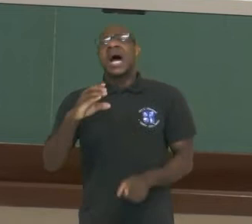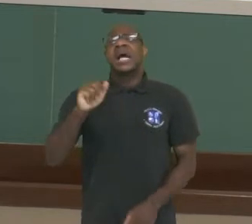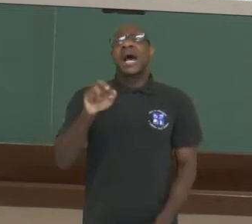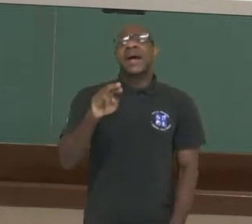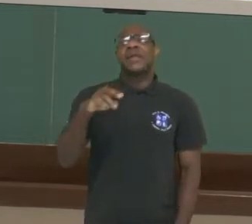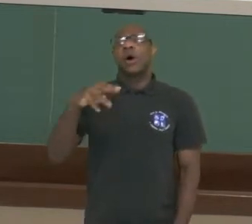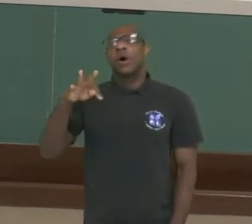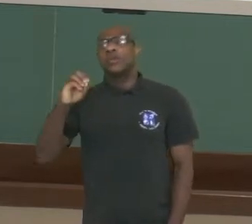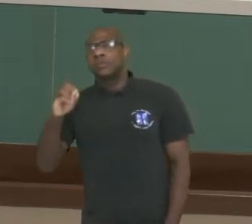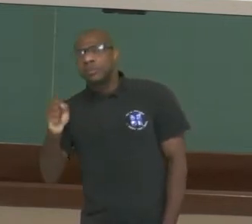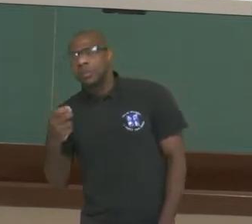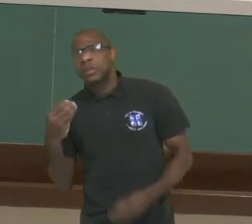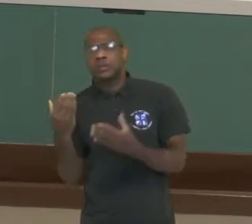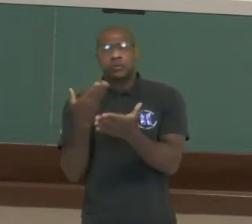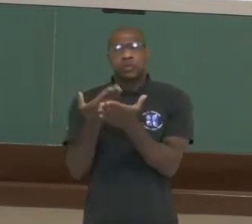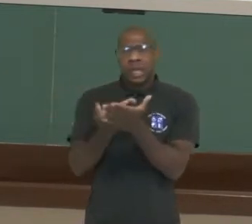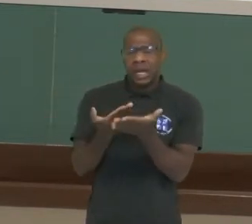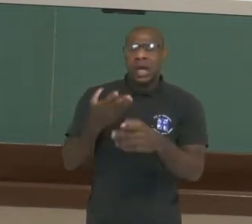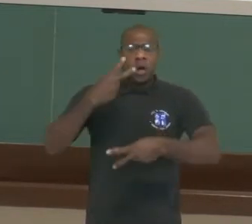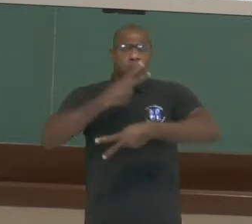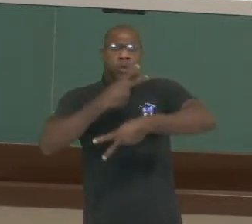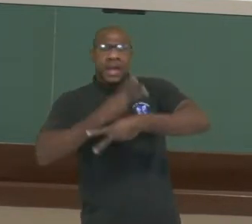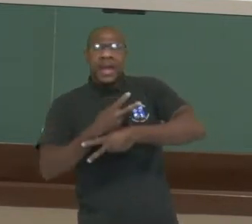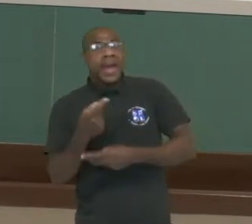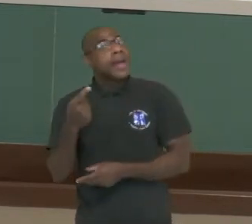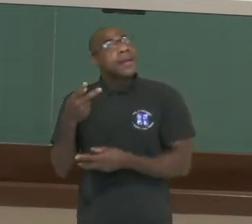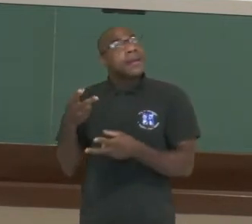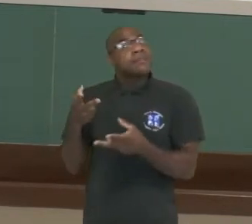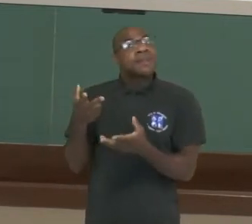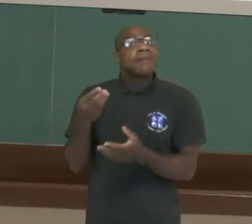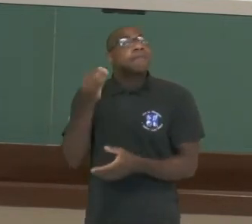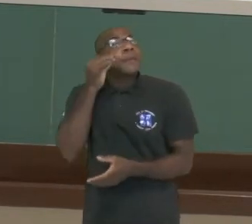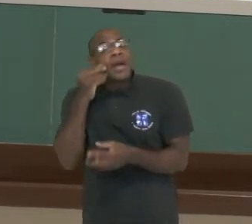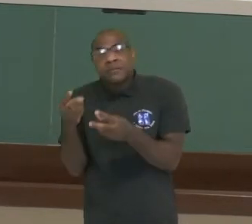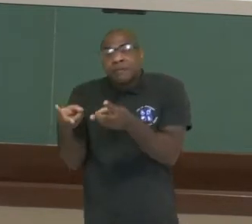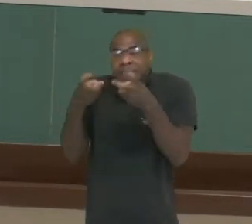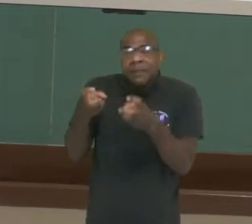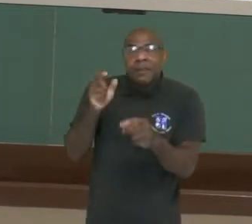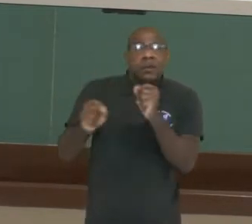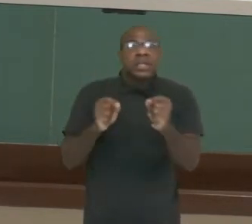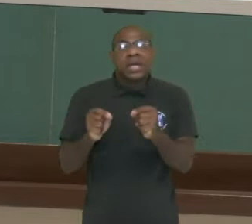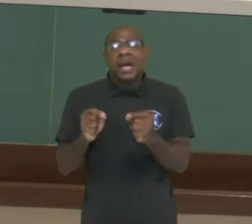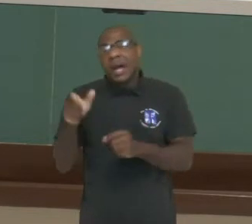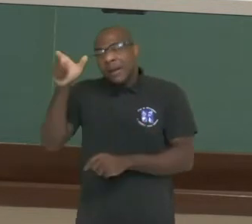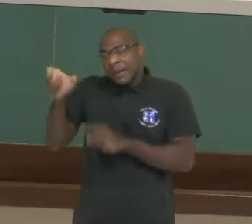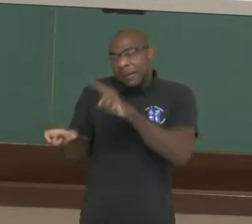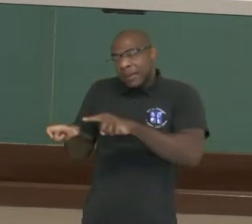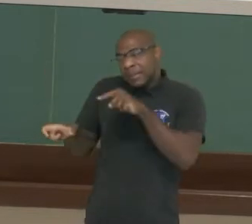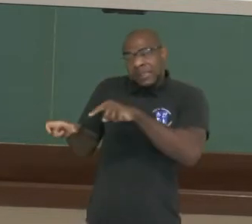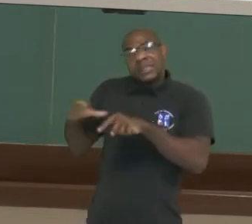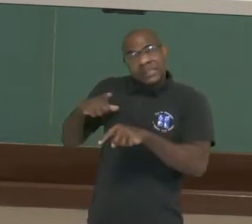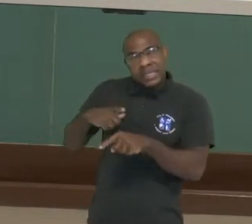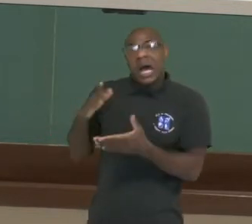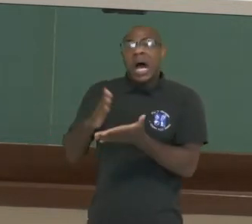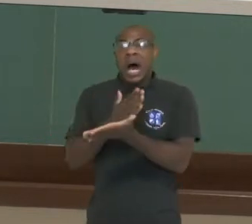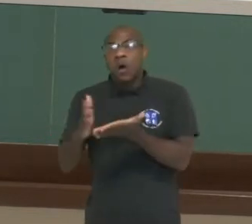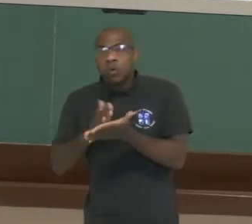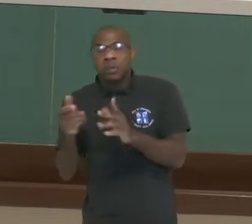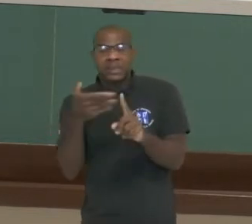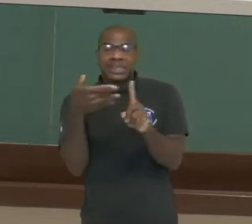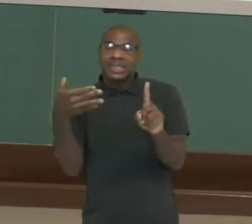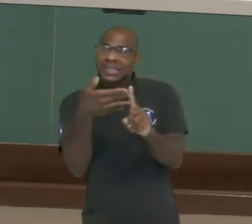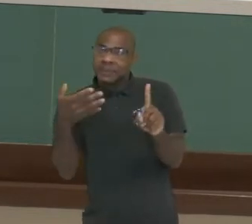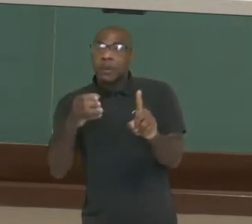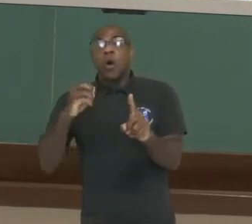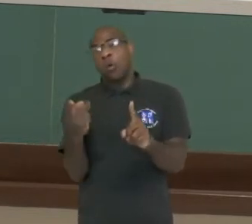esses cromossomos, é tentar identificar se este indivíduo possui alguma síndrome